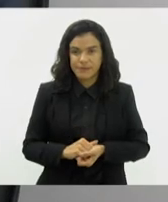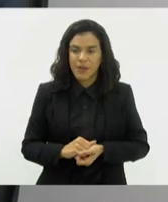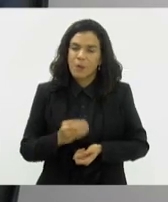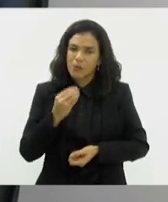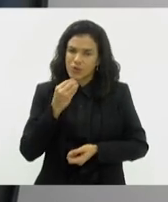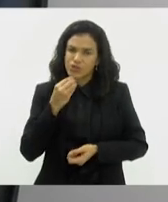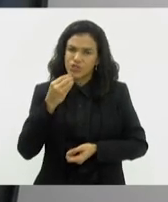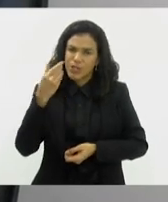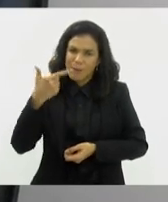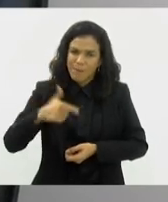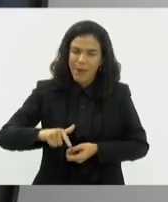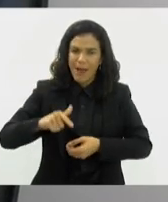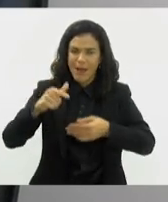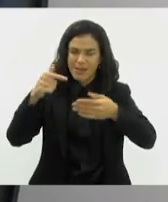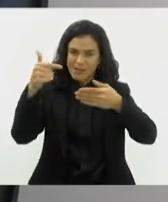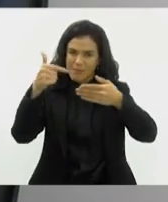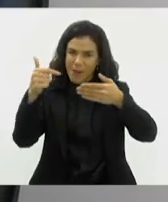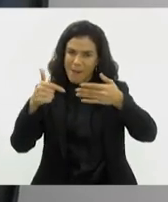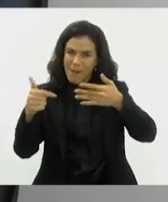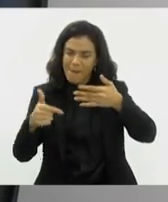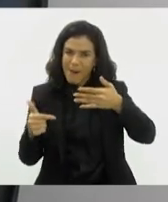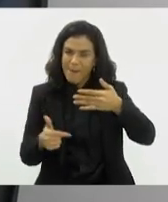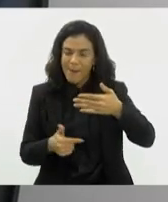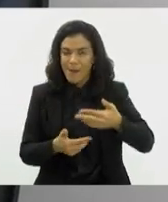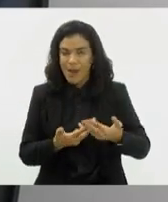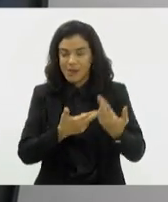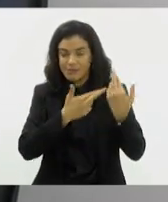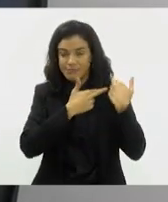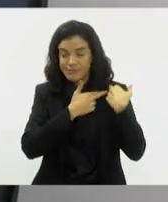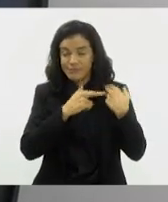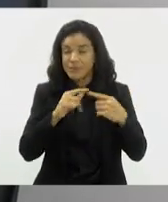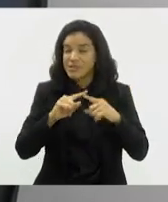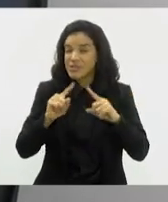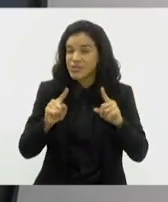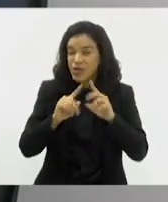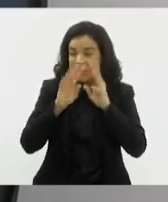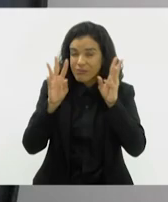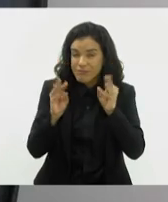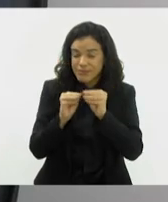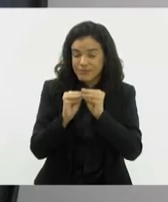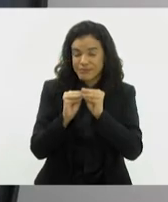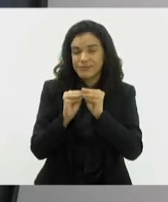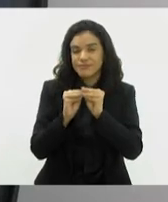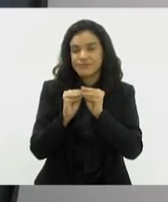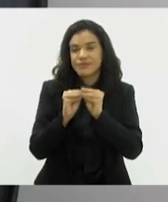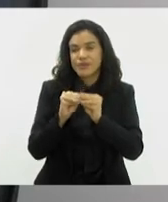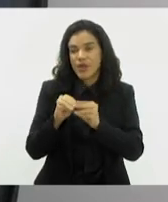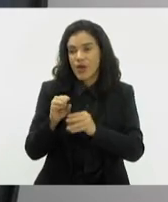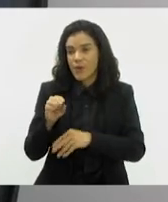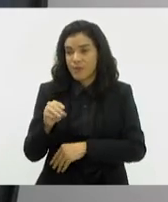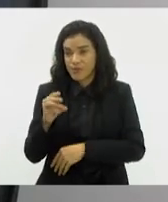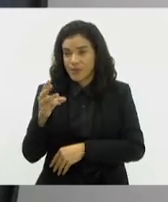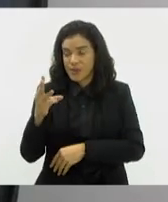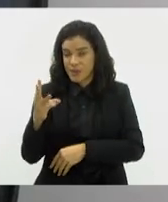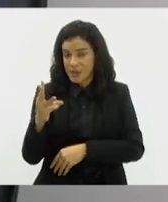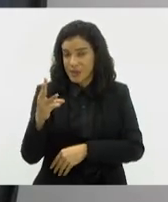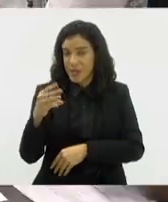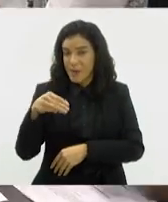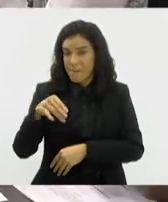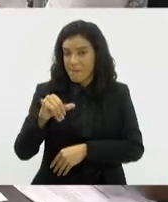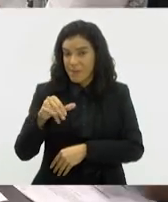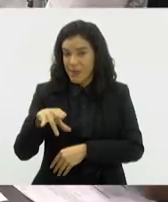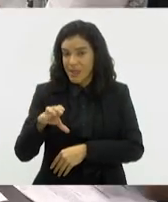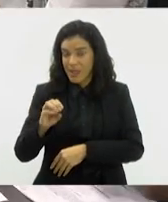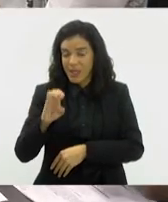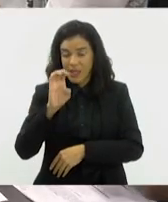aí, para ter atribuição concorrente. Mas é só uma explicação. Então, votaram favorável o deputado Carlos Mink,